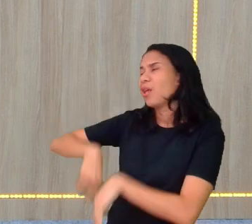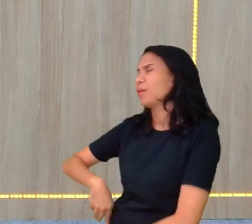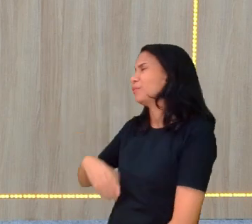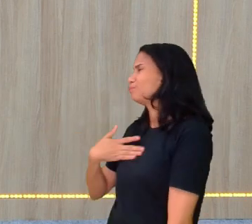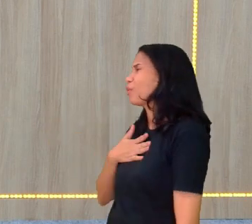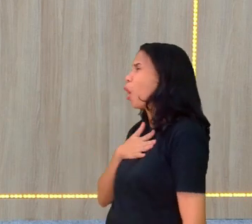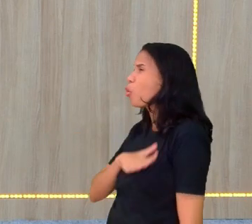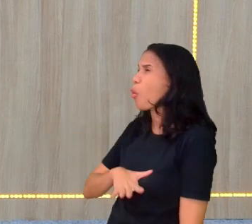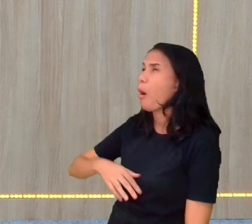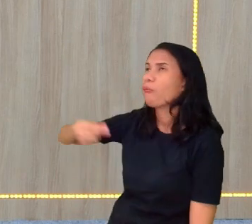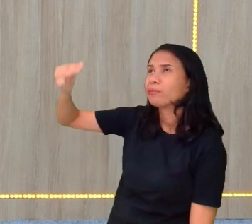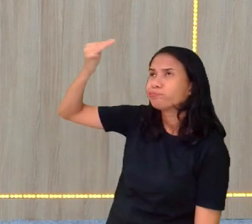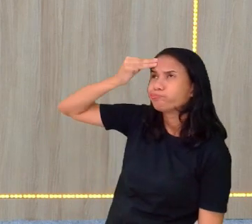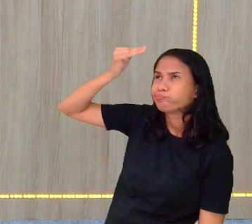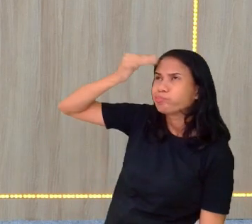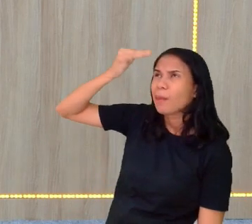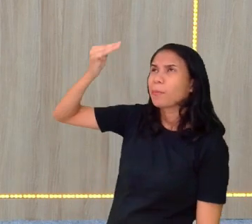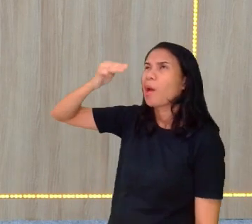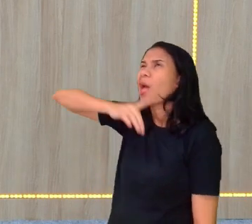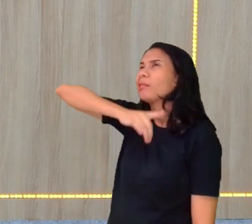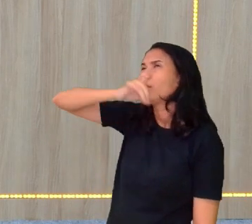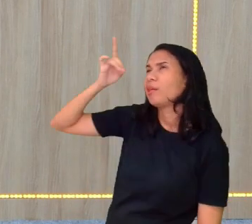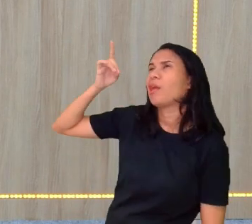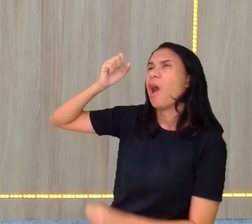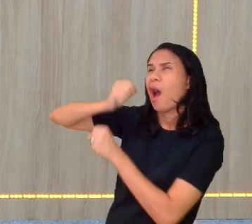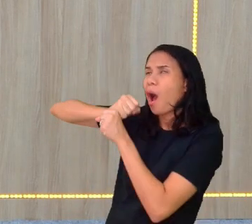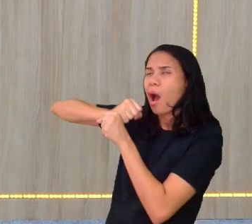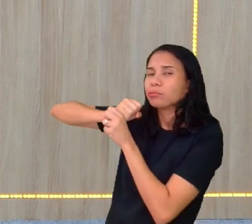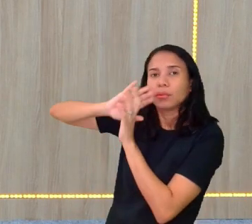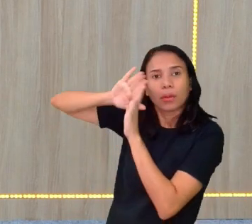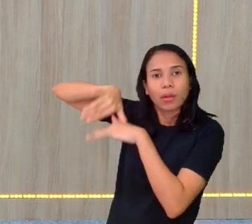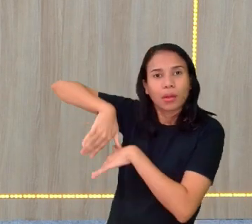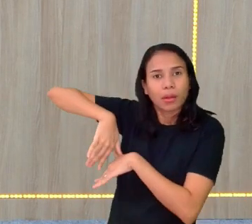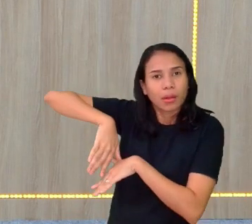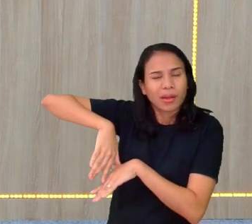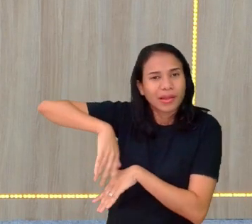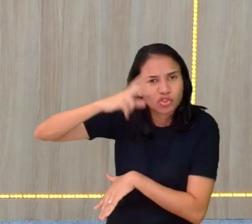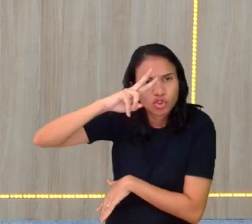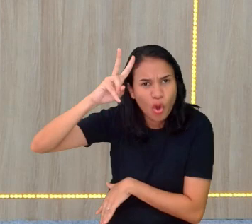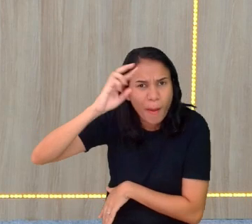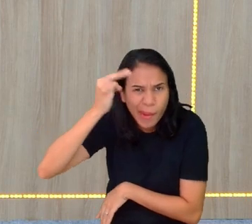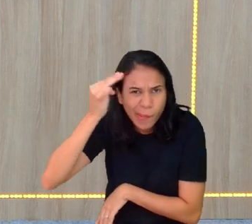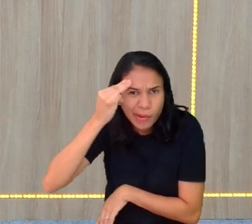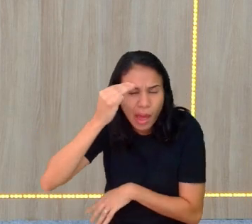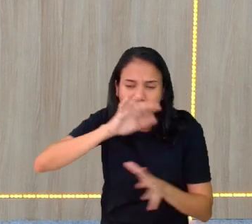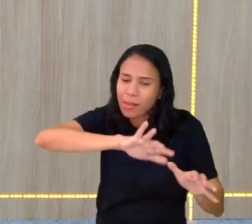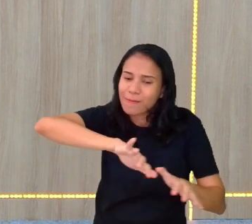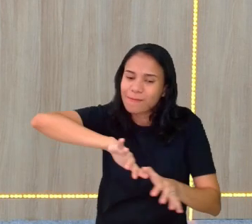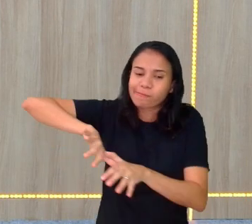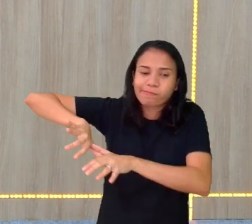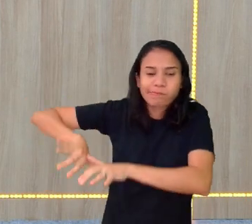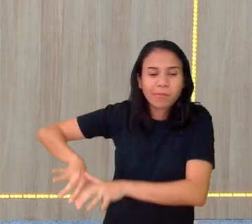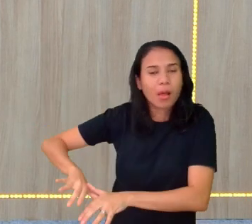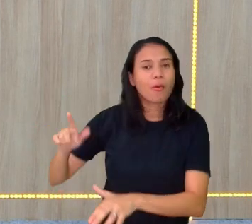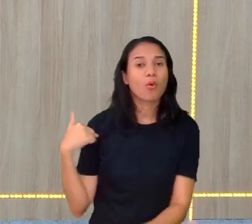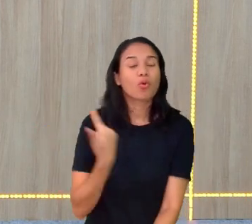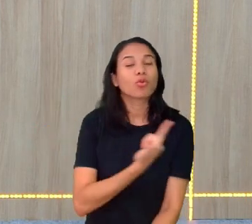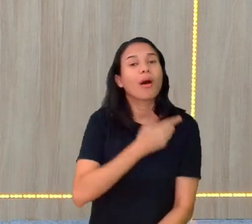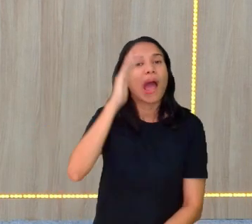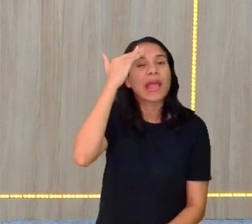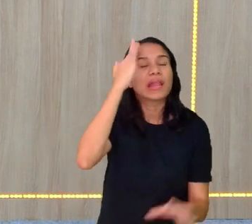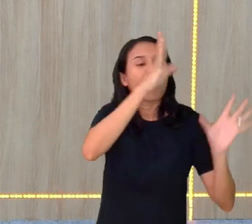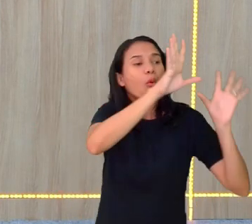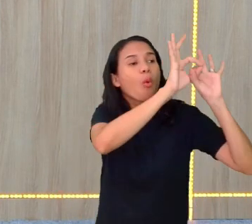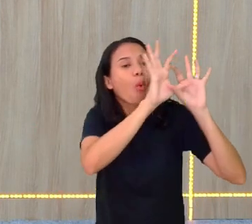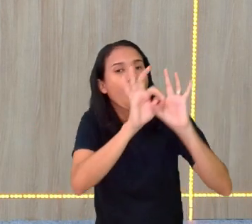de decorar data e tal, mas história não é decorar data, não, né? É a gente entender um contexto que é